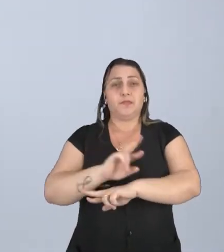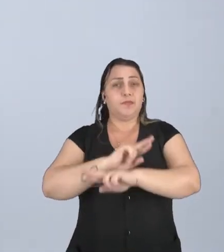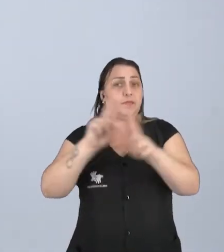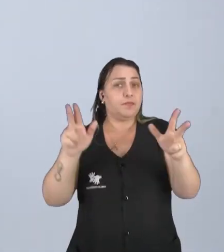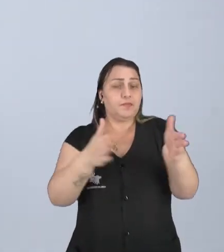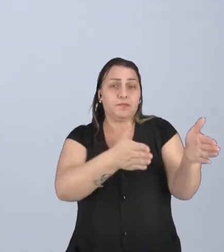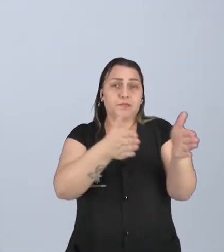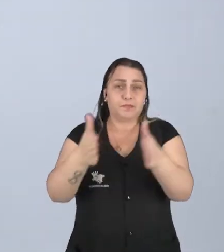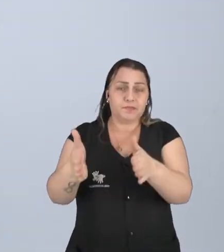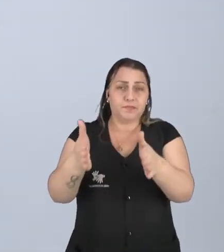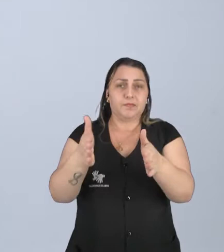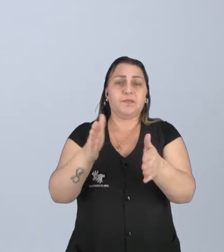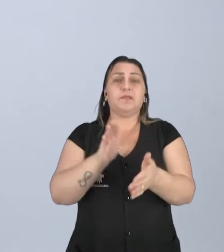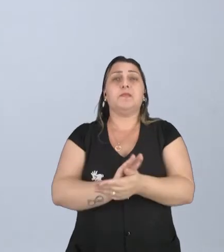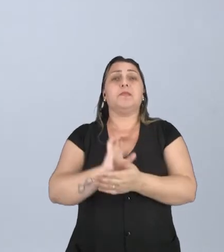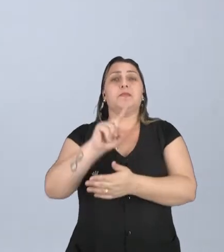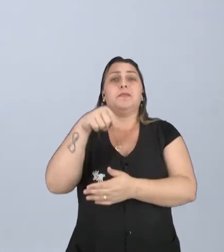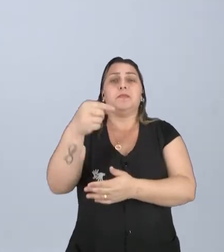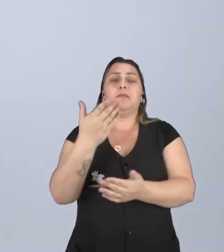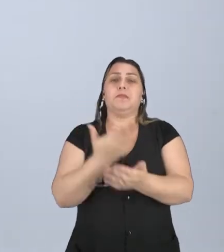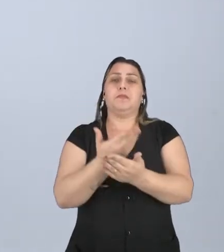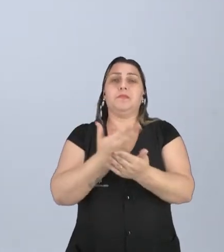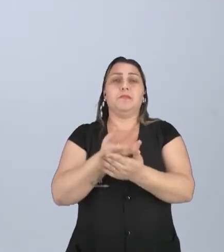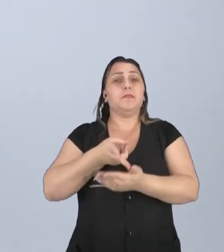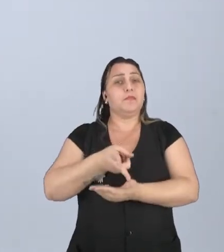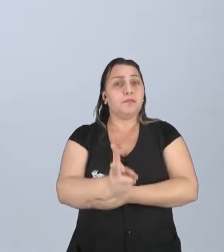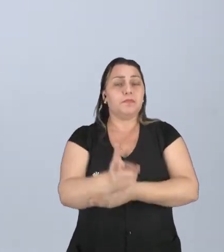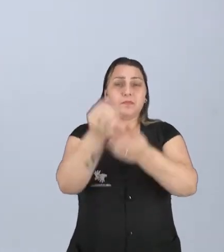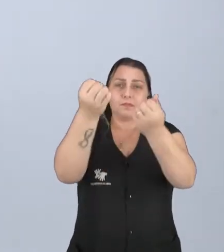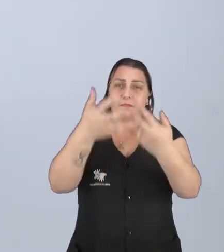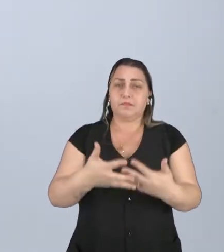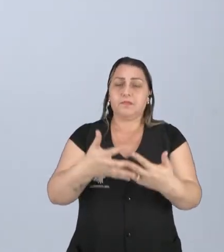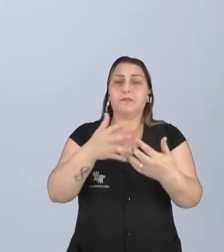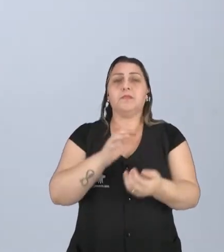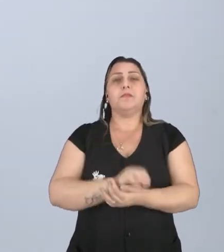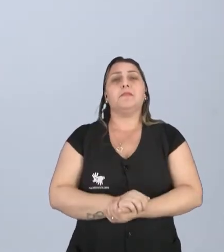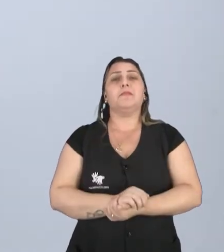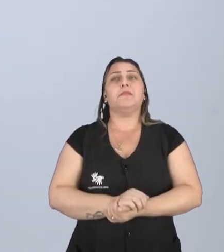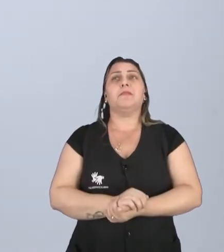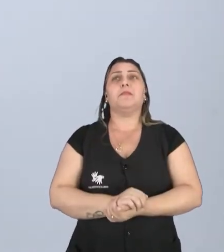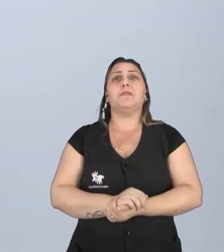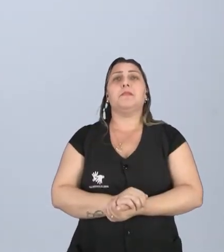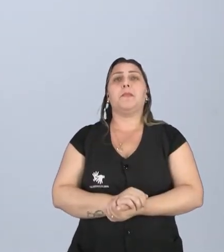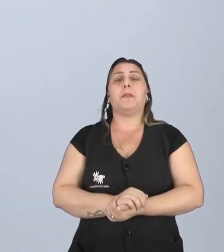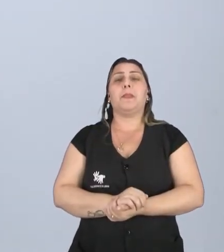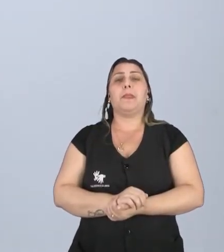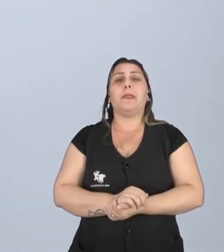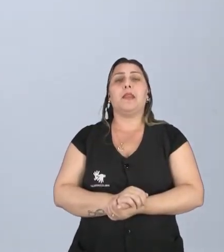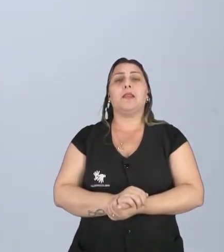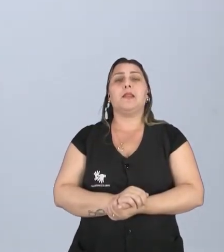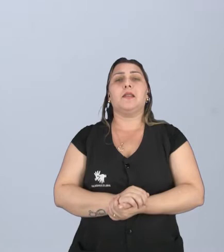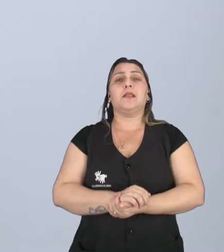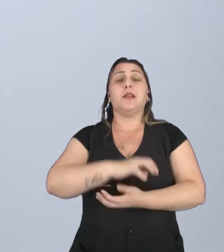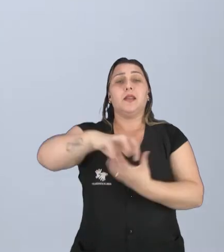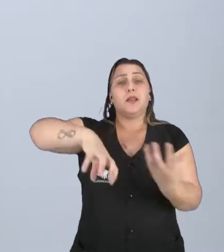nesse período, tá? Na nossa próxima aula nós vamos continuar discutindo esse assunto, mas na perspectiva